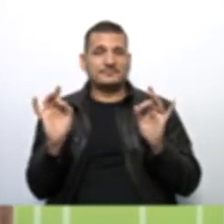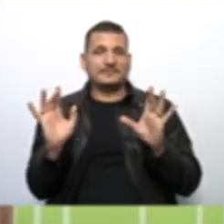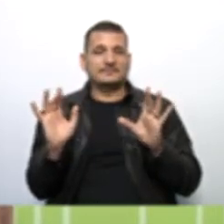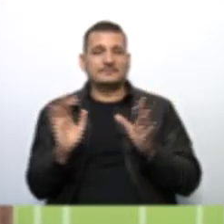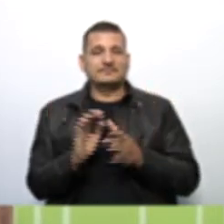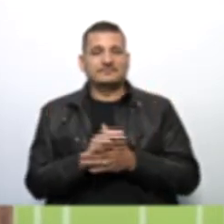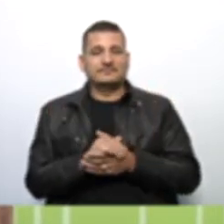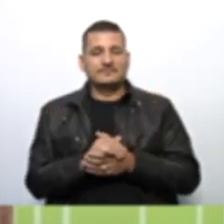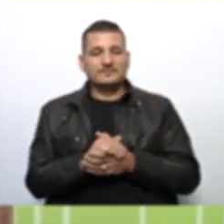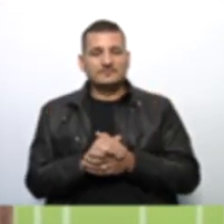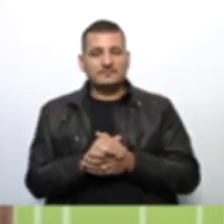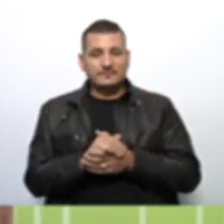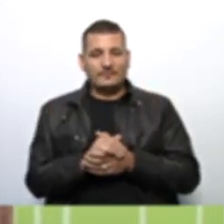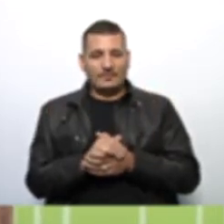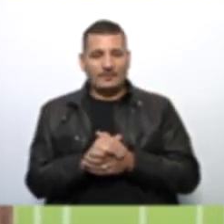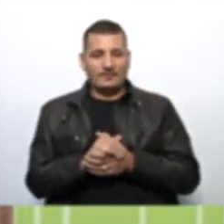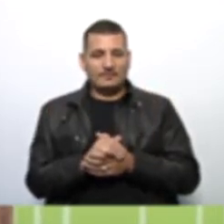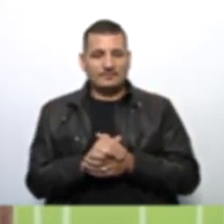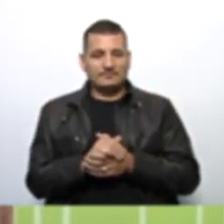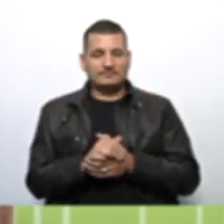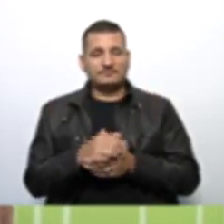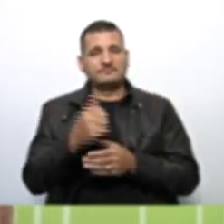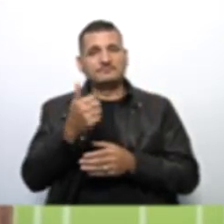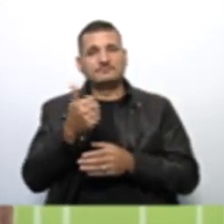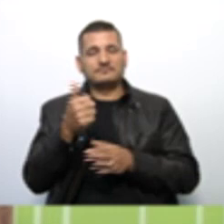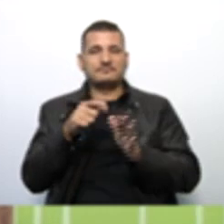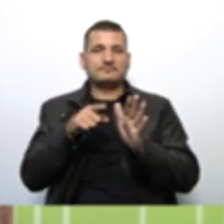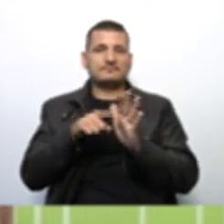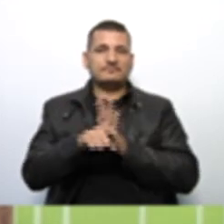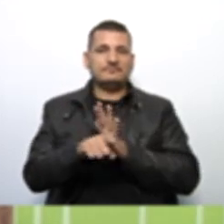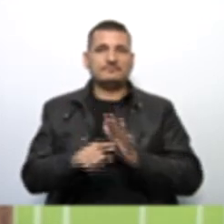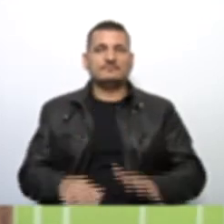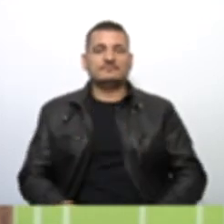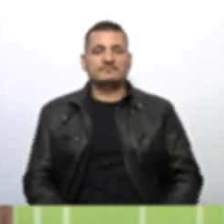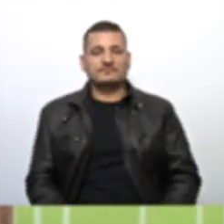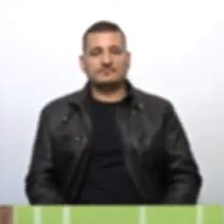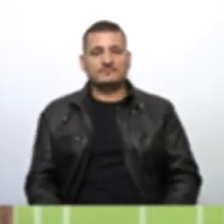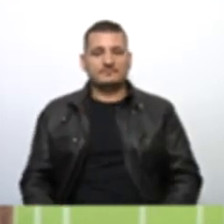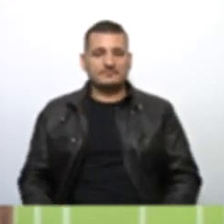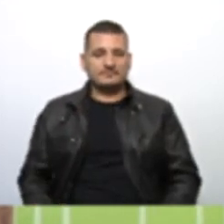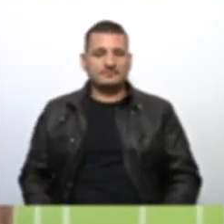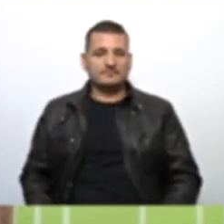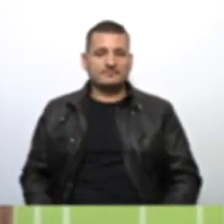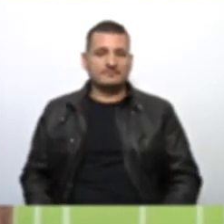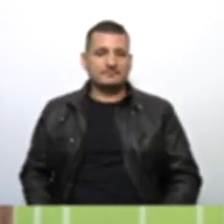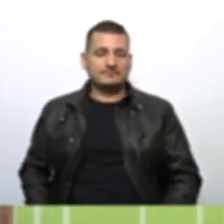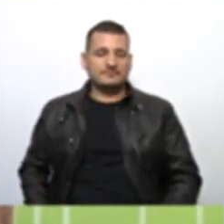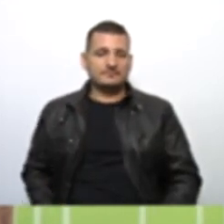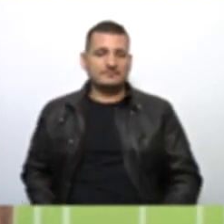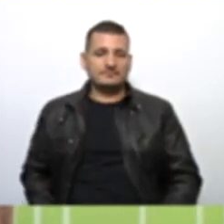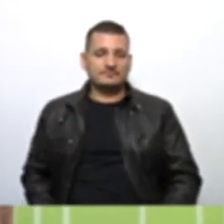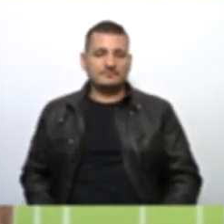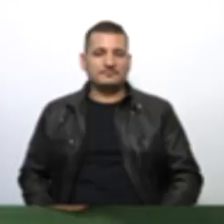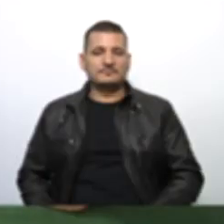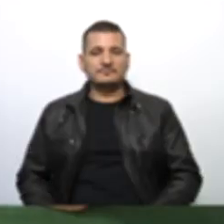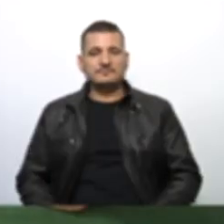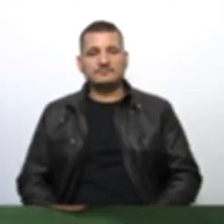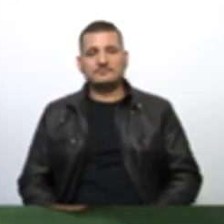fechar com chave de ouro, pessoal. Então, vamos lá para a primeira questão aqui, não é isso? Para o nosso slidezinho, número 1. A